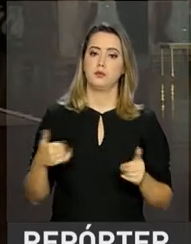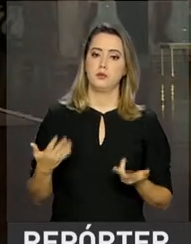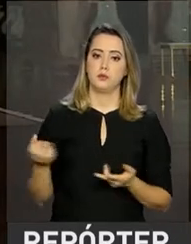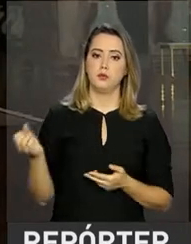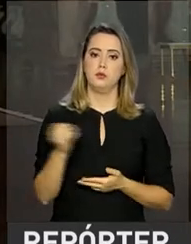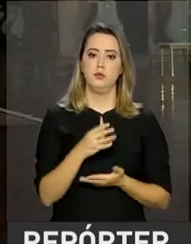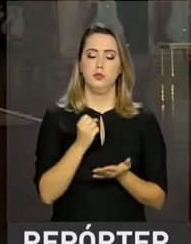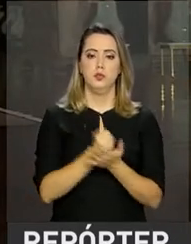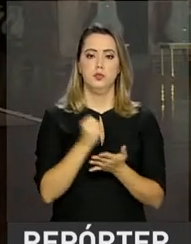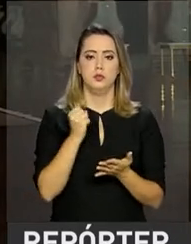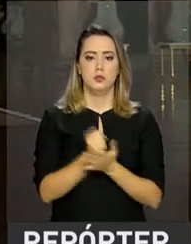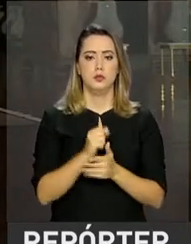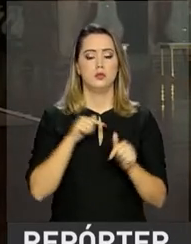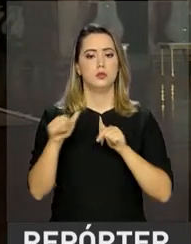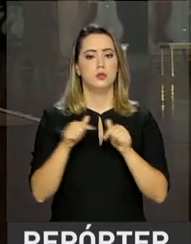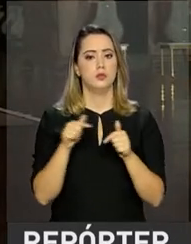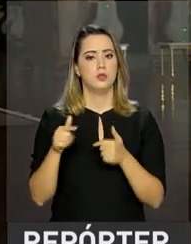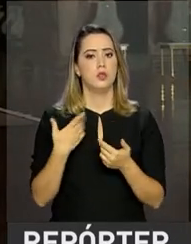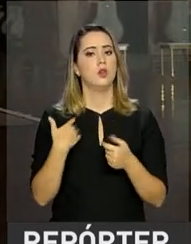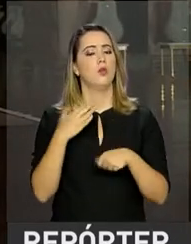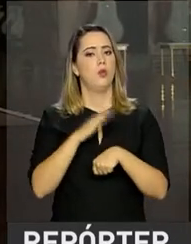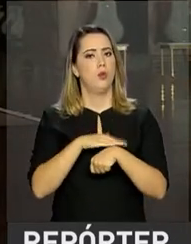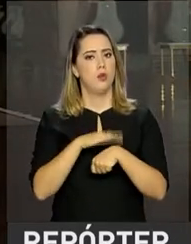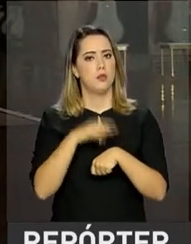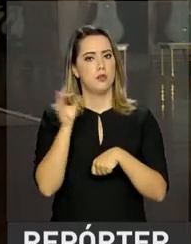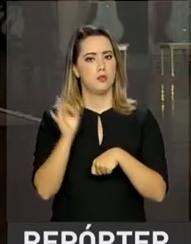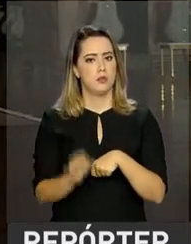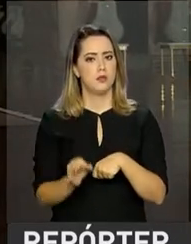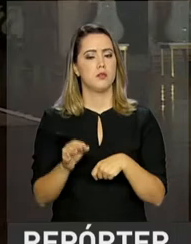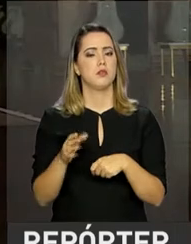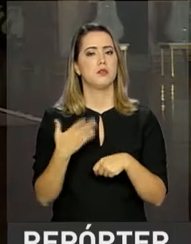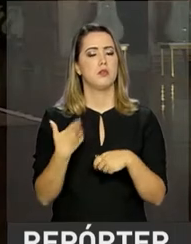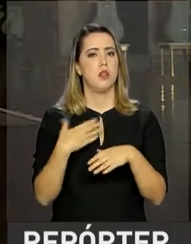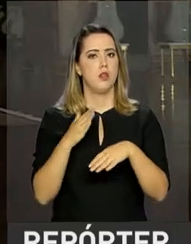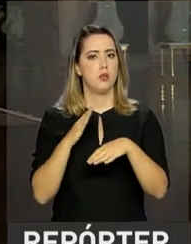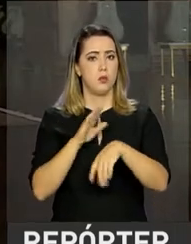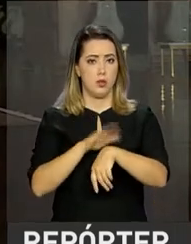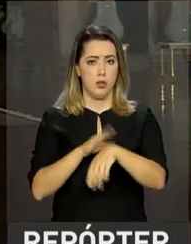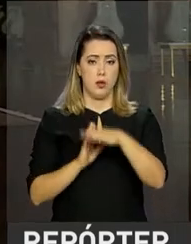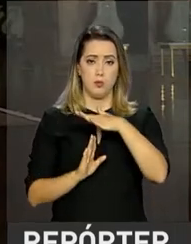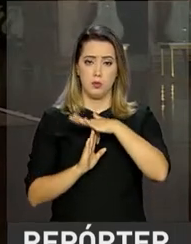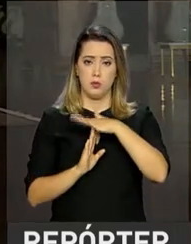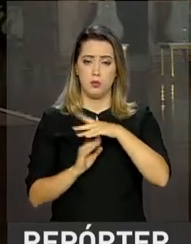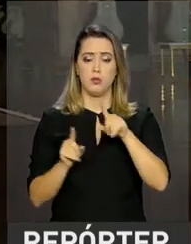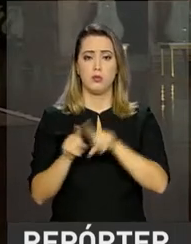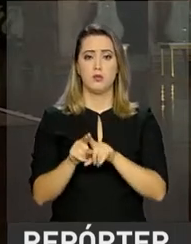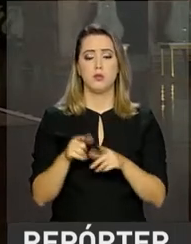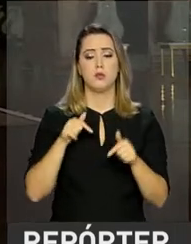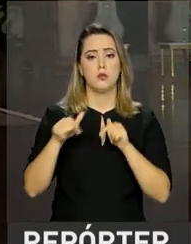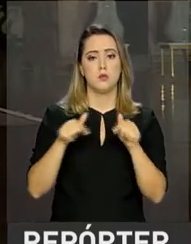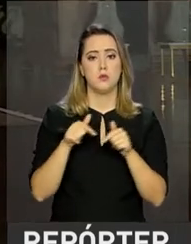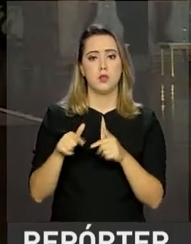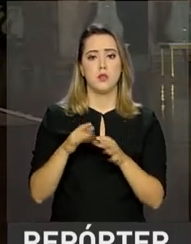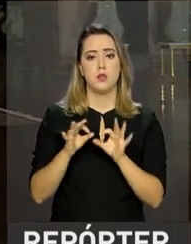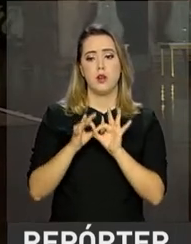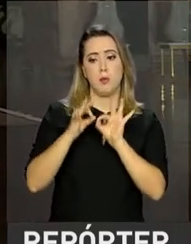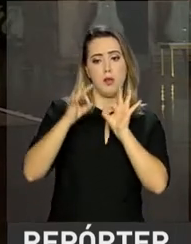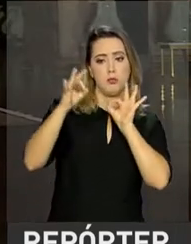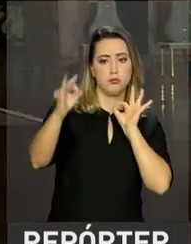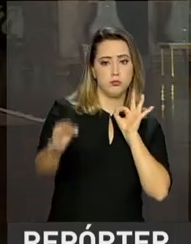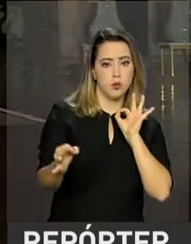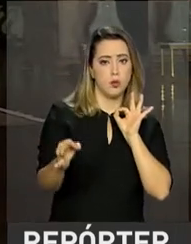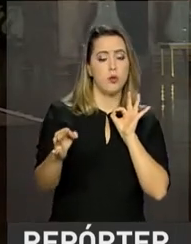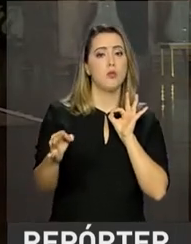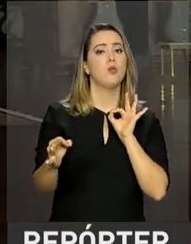dos contratos de trabalho intermitente, temporário e trabalho remoto, o Brasil